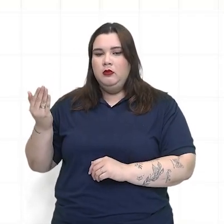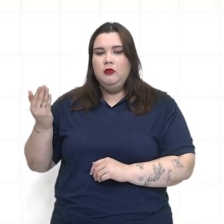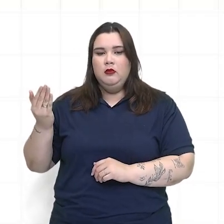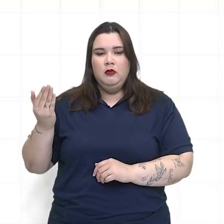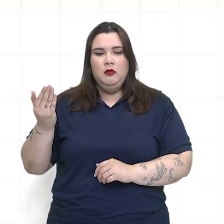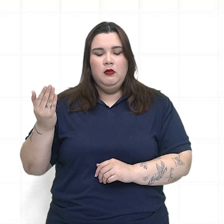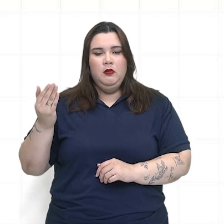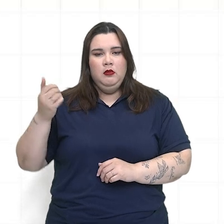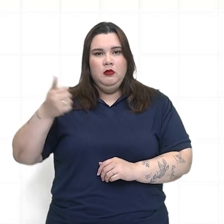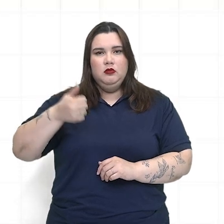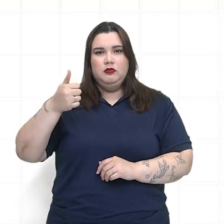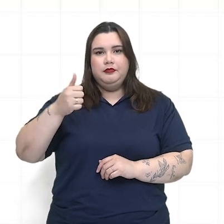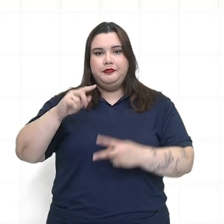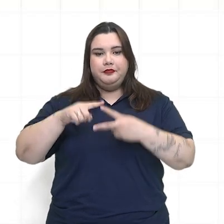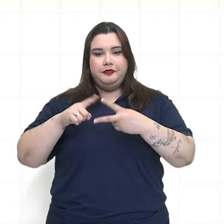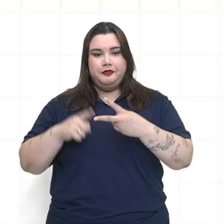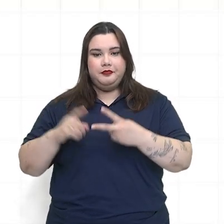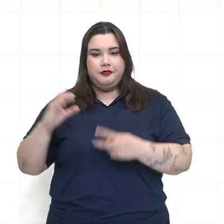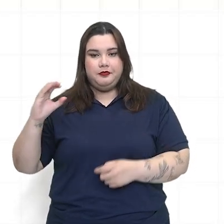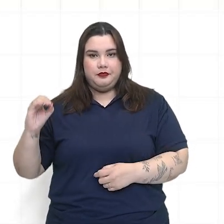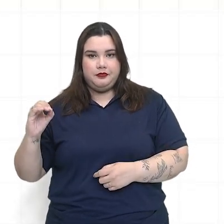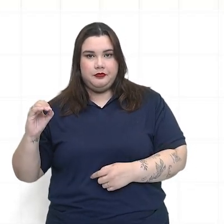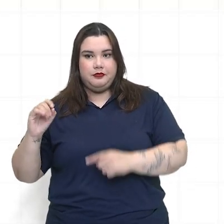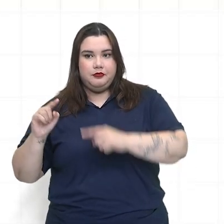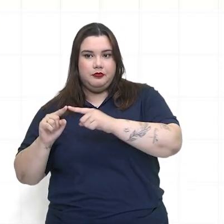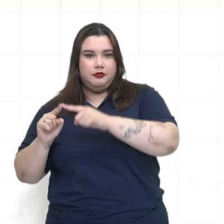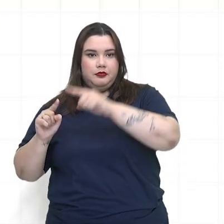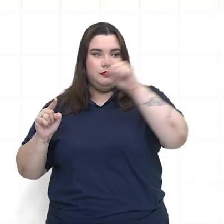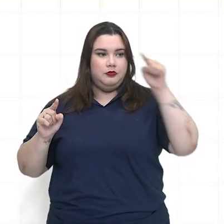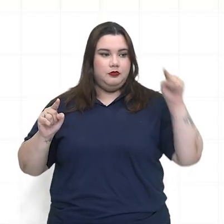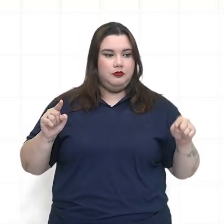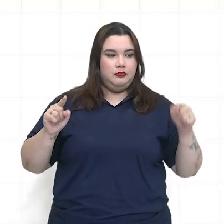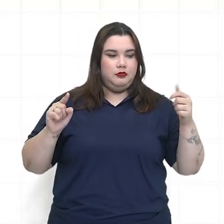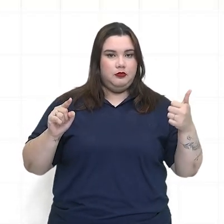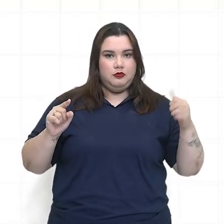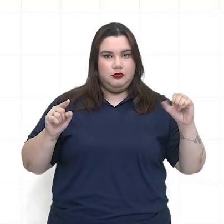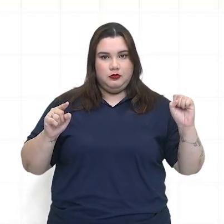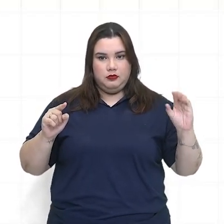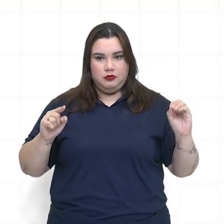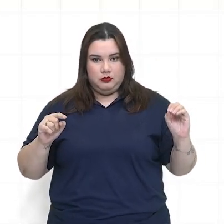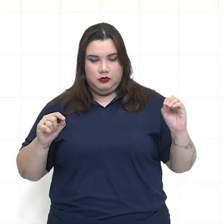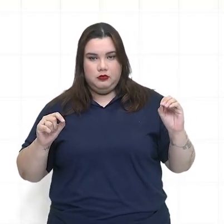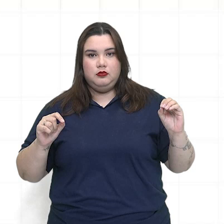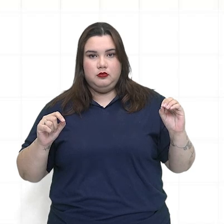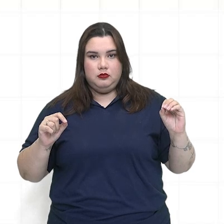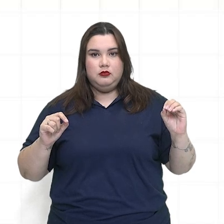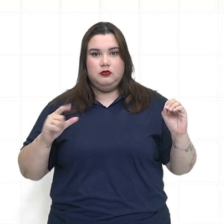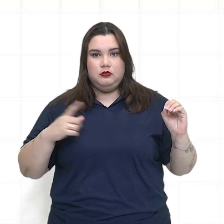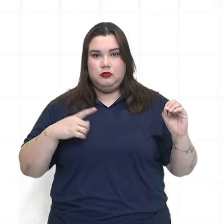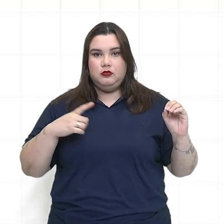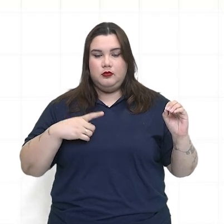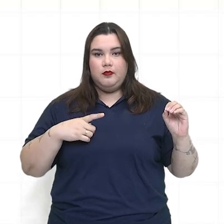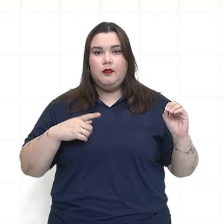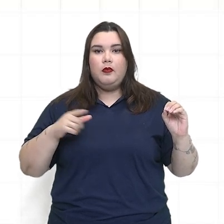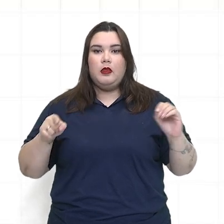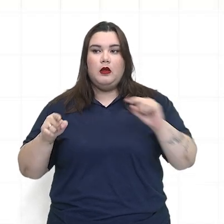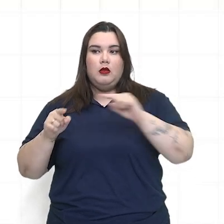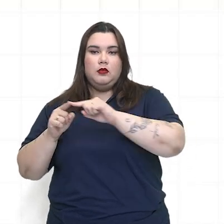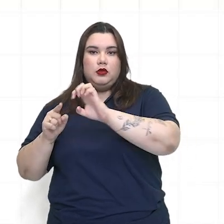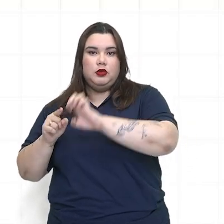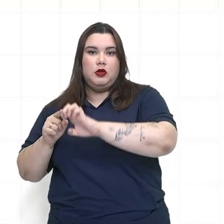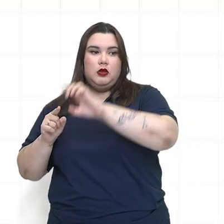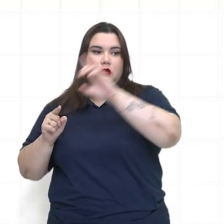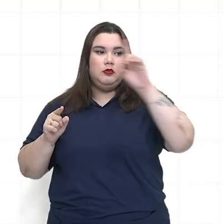gente tem aqui de 0 até 180, da esquerda para a direita, mas a gente também tem